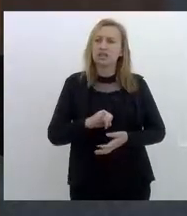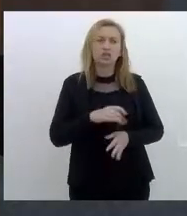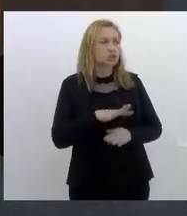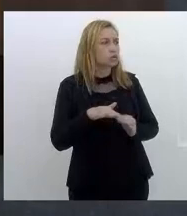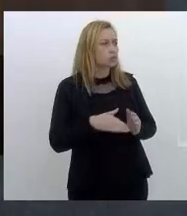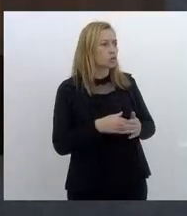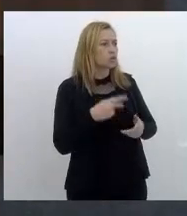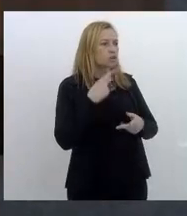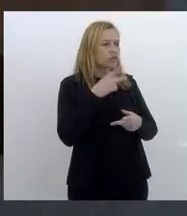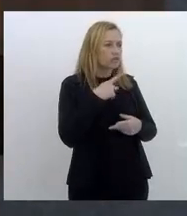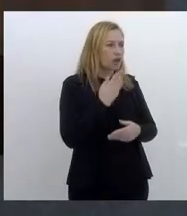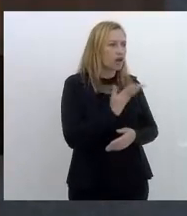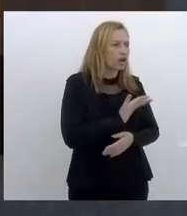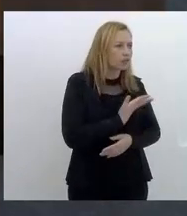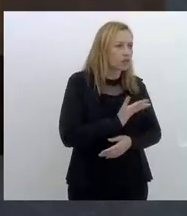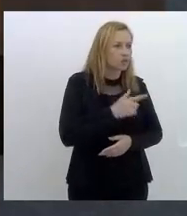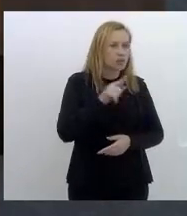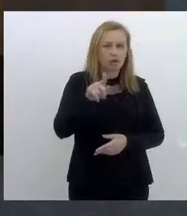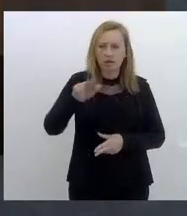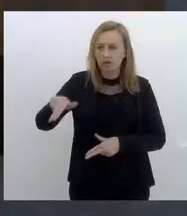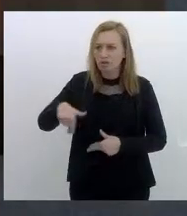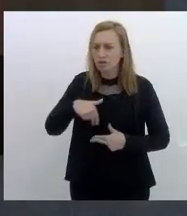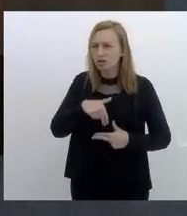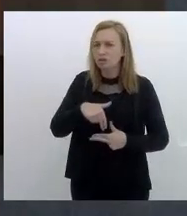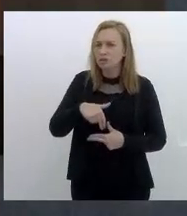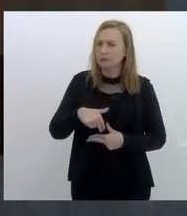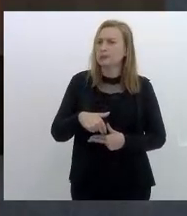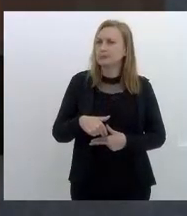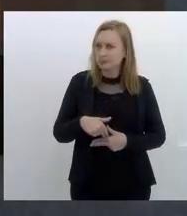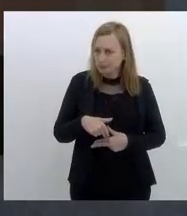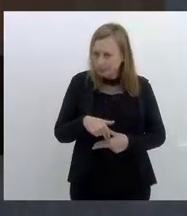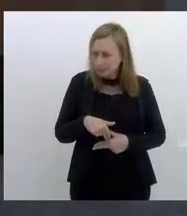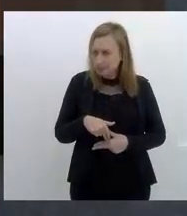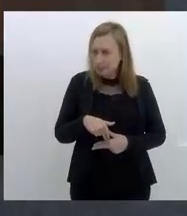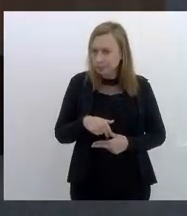discursos todos os companheiros que ocuparam aqui a